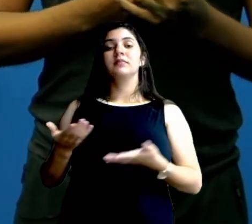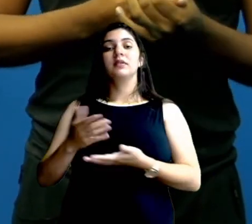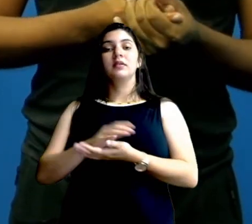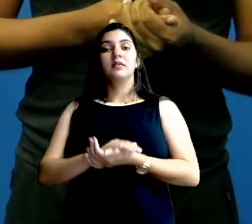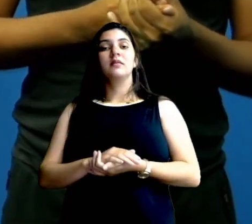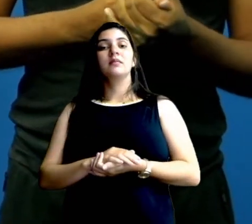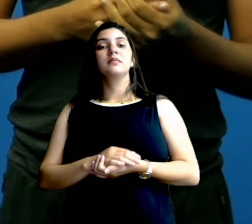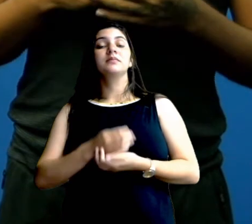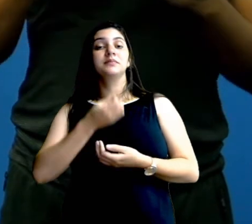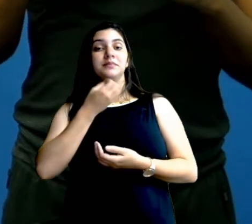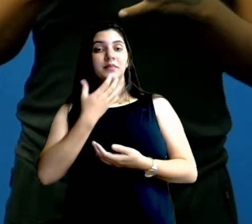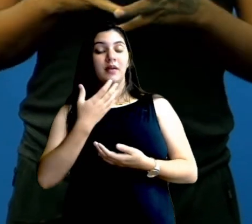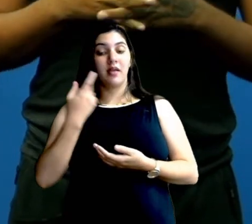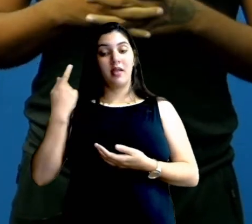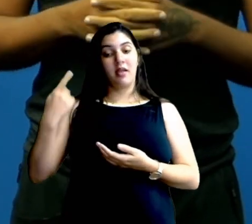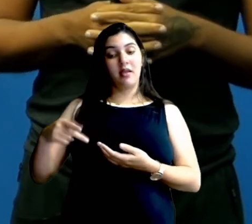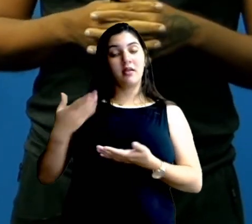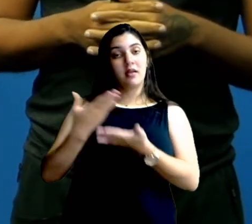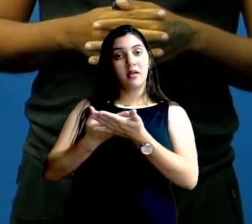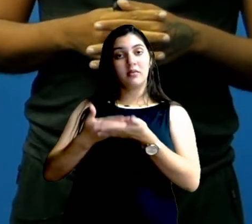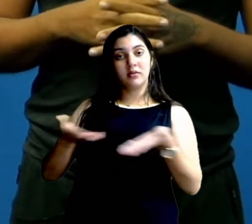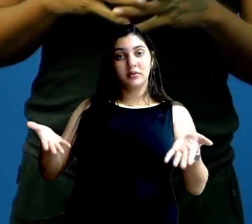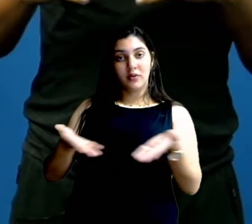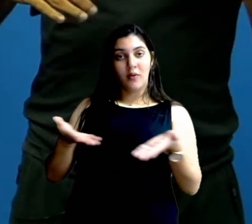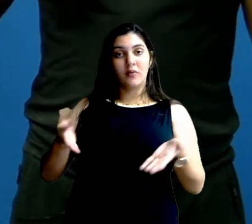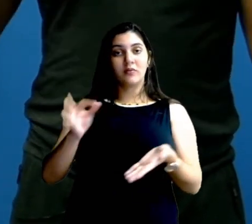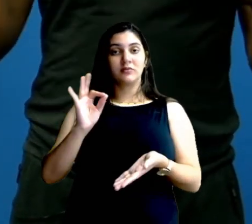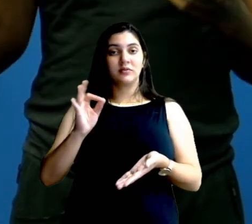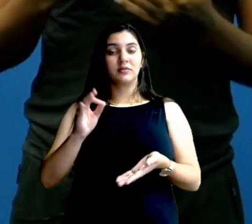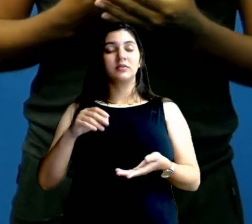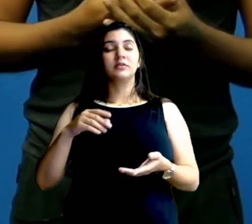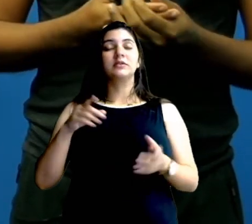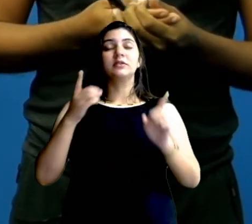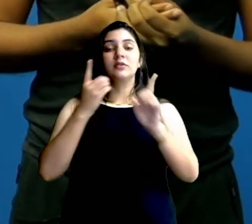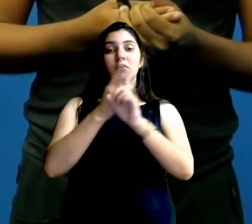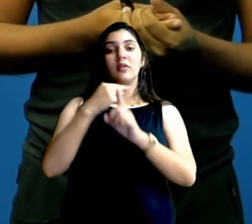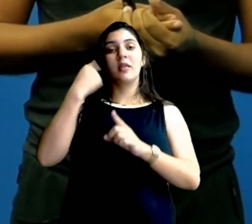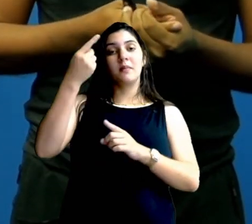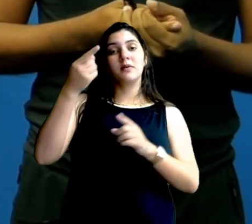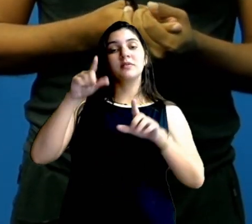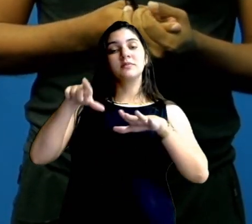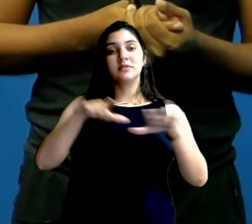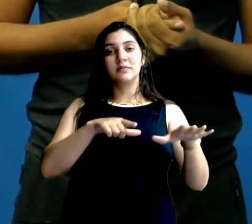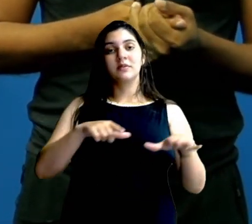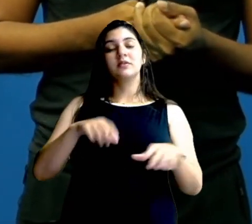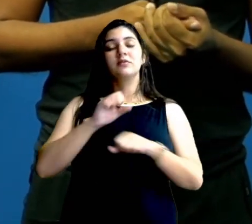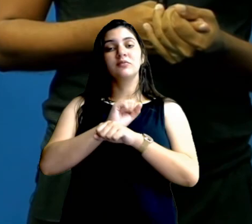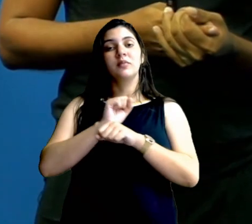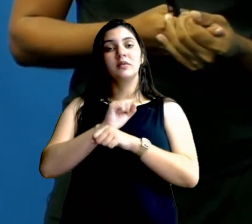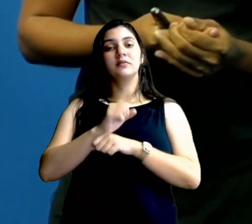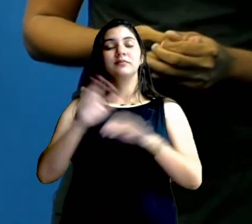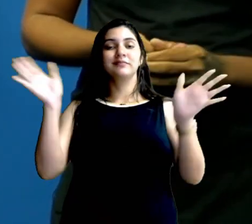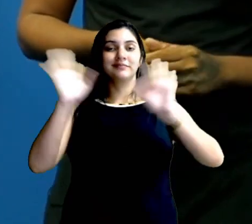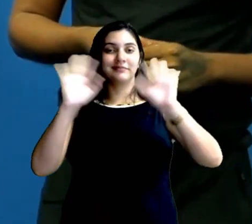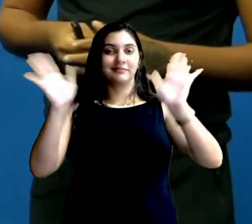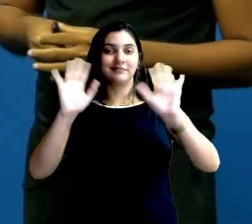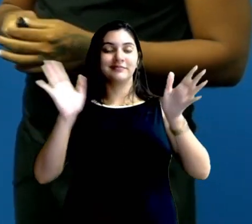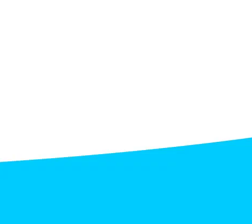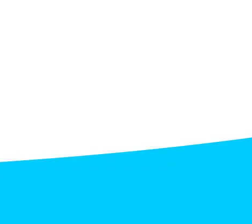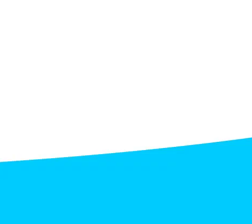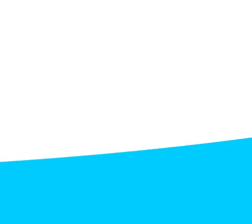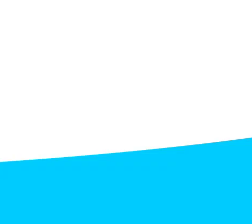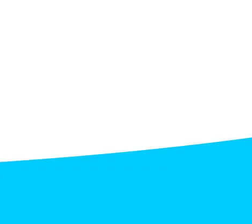pois bem gente essa é a nossa aula de hoje né e a gente se encontra na próxima semana espero que você tem todos bem tchau tchau